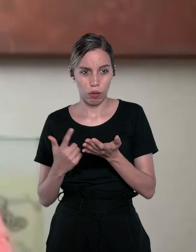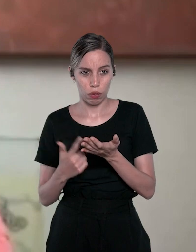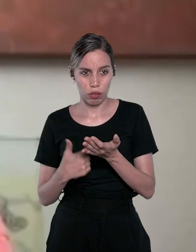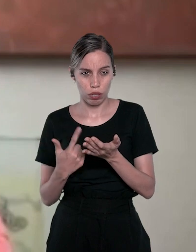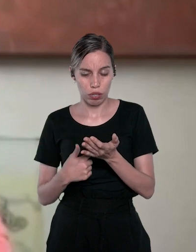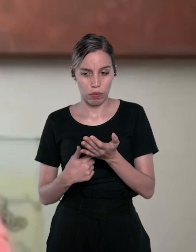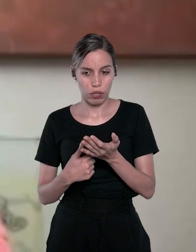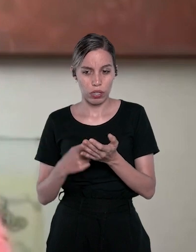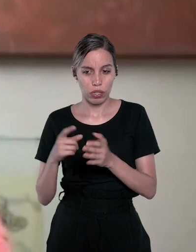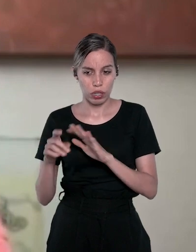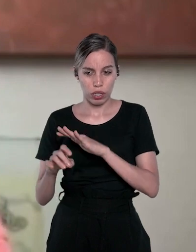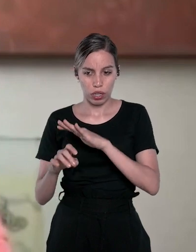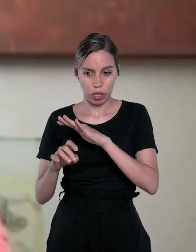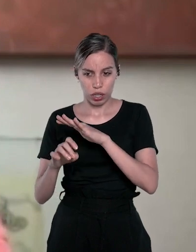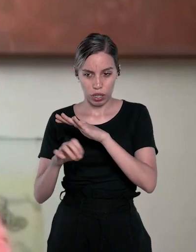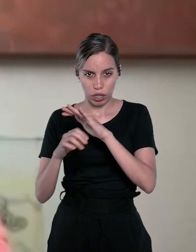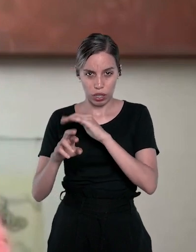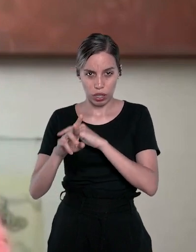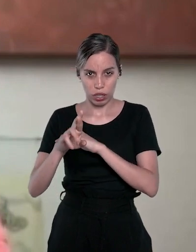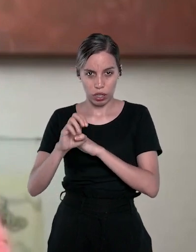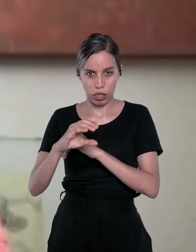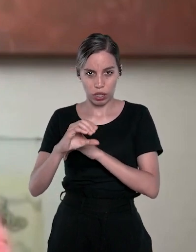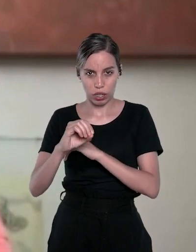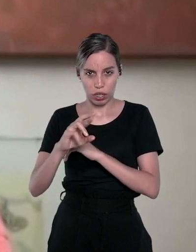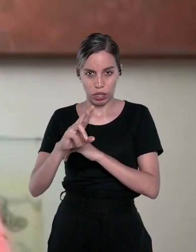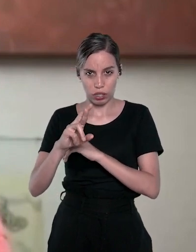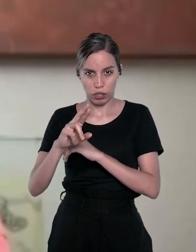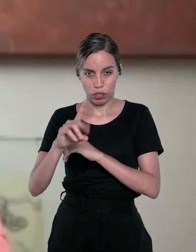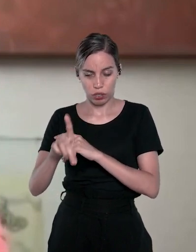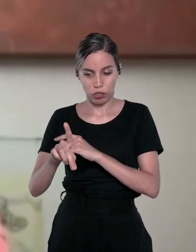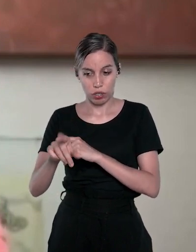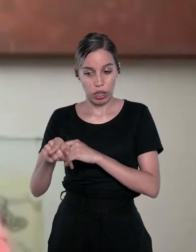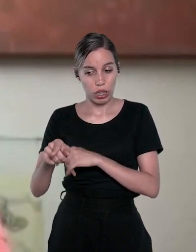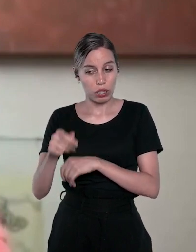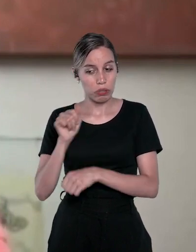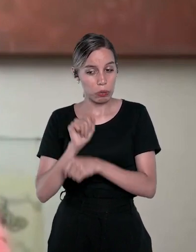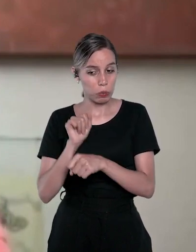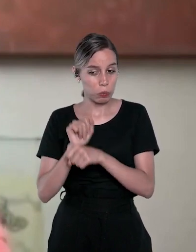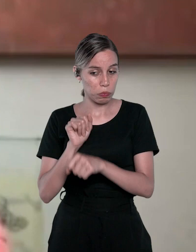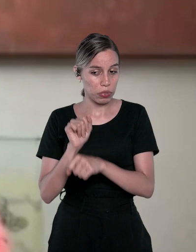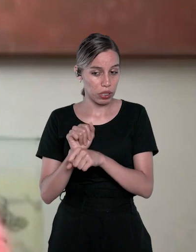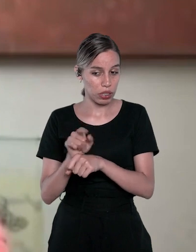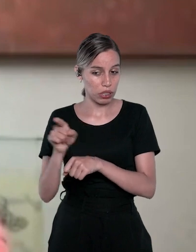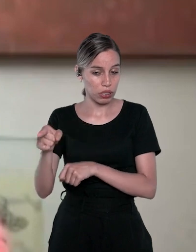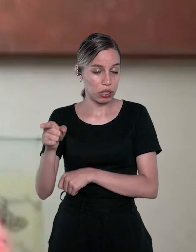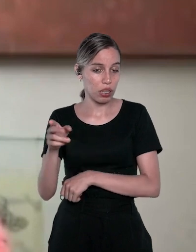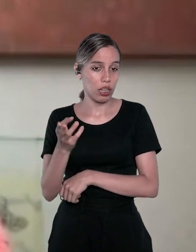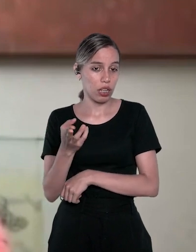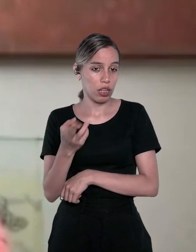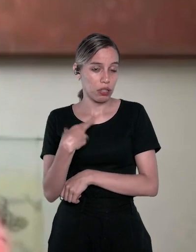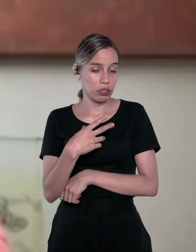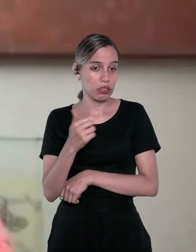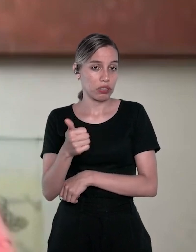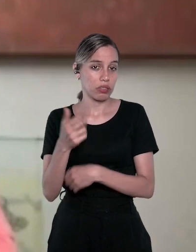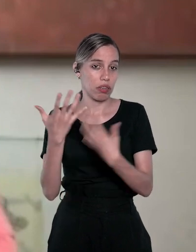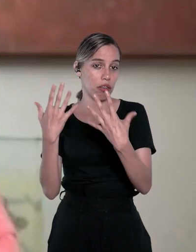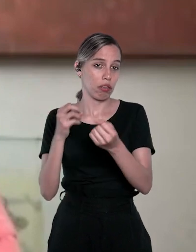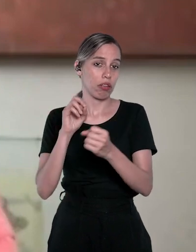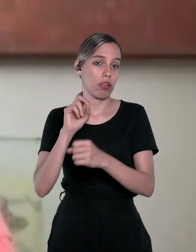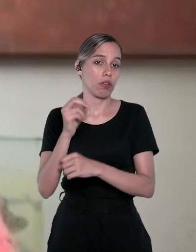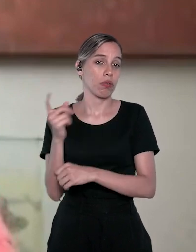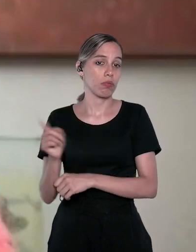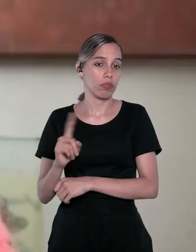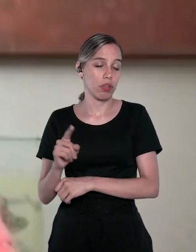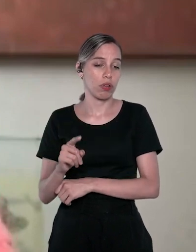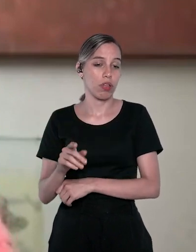na livraria editora Record. Espero que aprovem o livro, é um romance de 600 páginas.